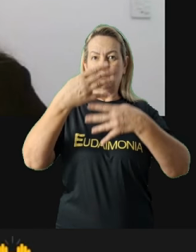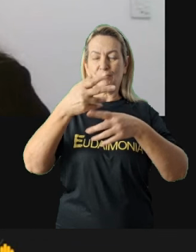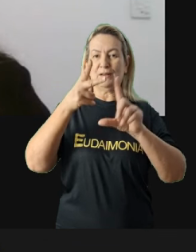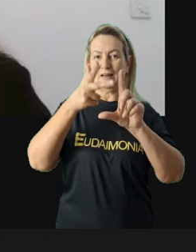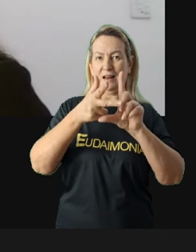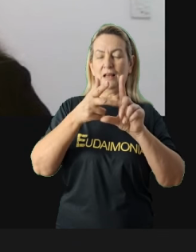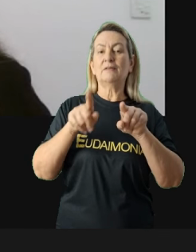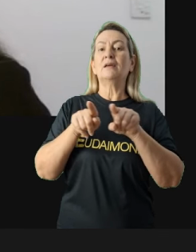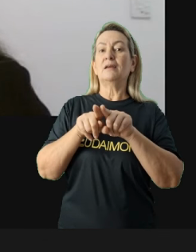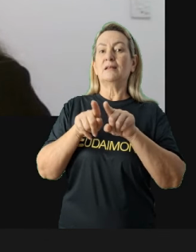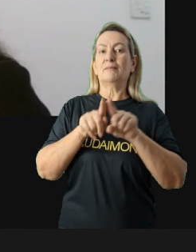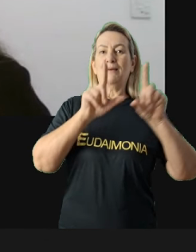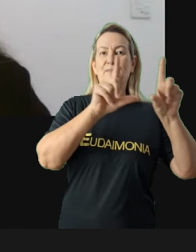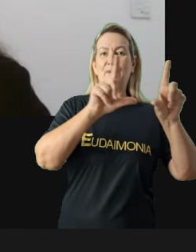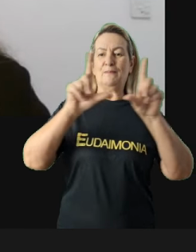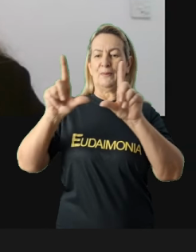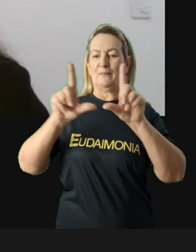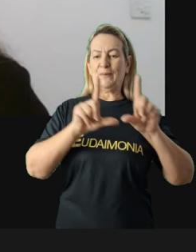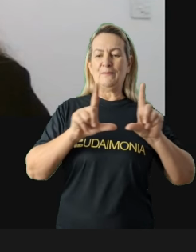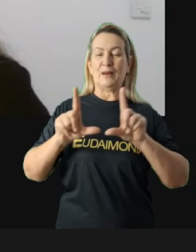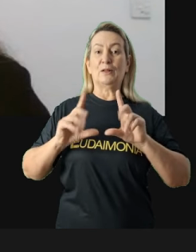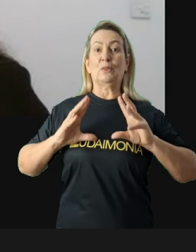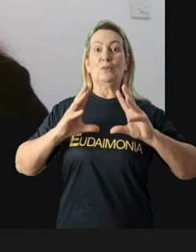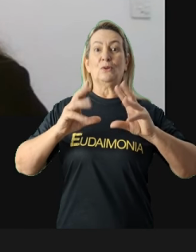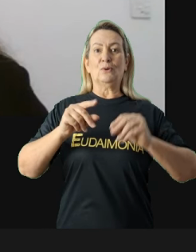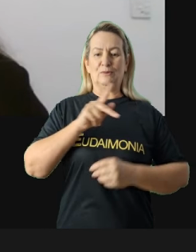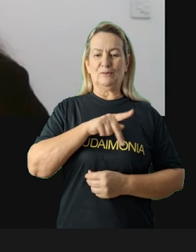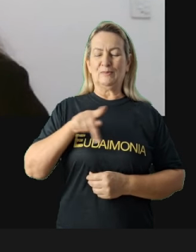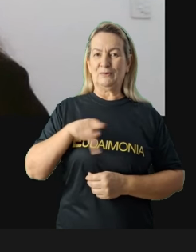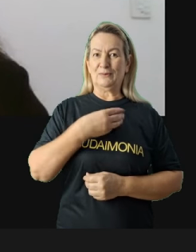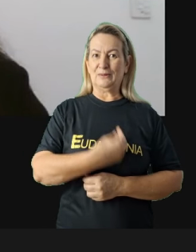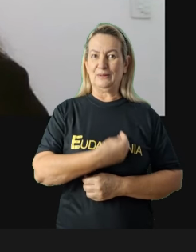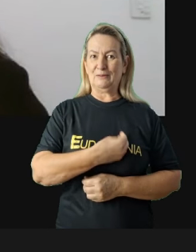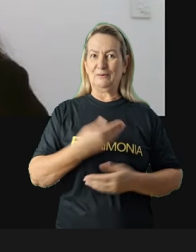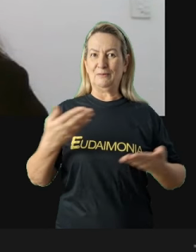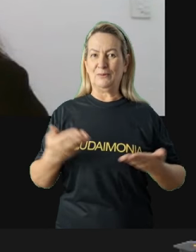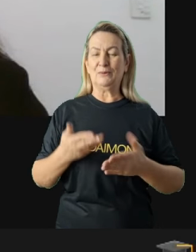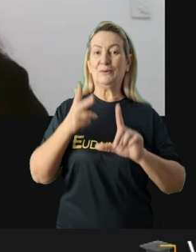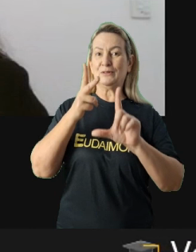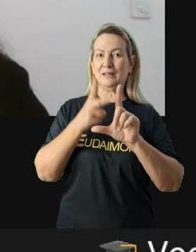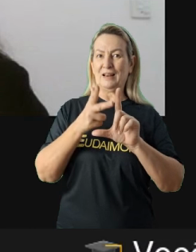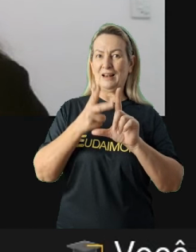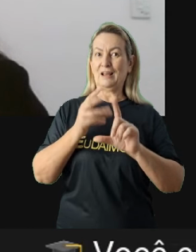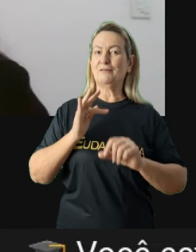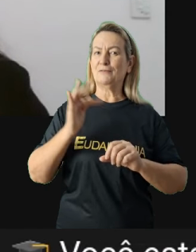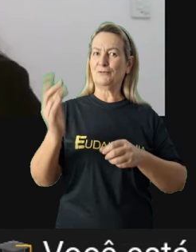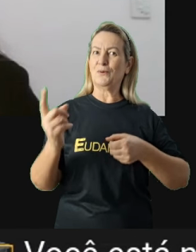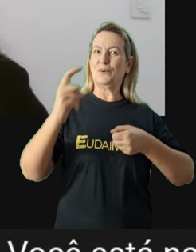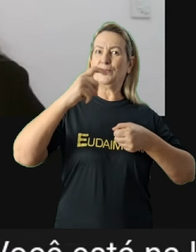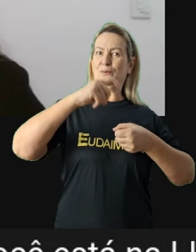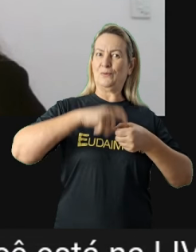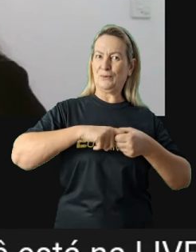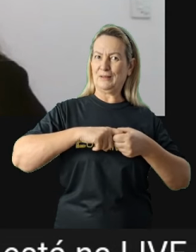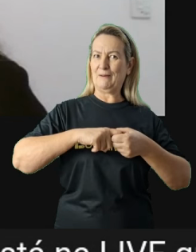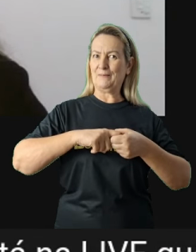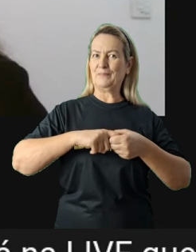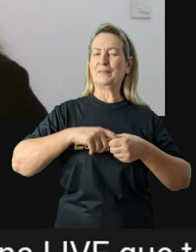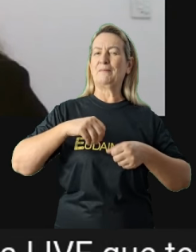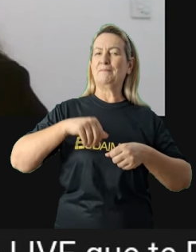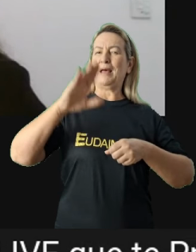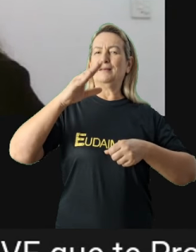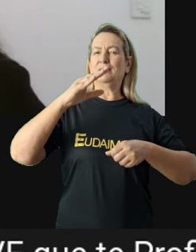tá? Para vocês que estão aqui comigo, professor Pirangi, a Isa, a prof. Rosinda, a prof. Andréia, a prof. Mônica, para voltar aqui comigo,